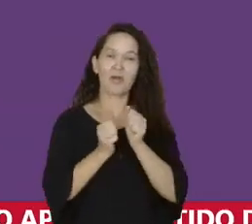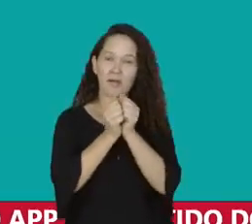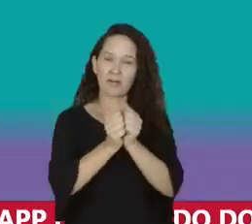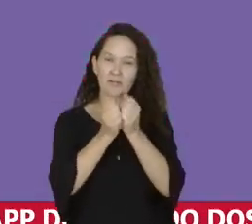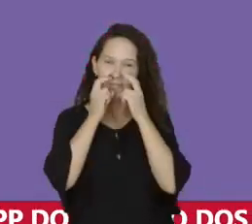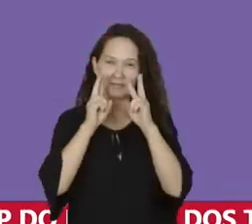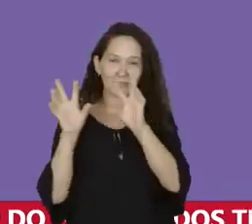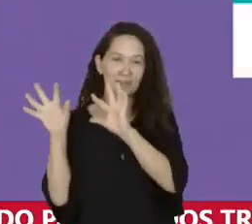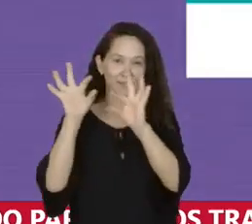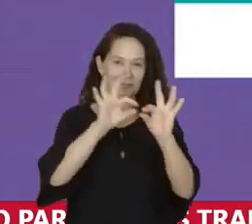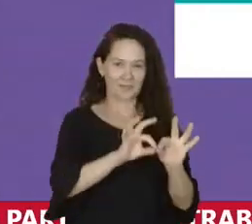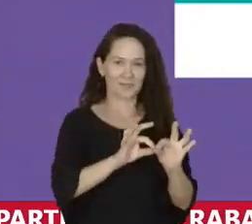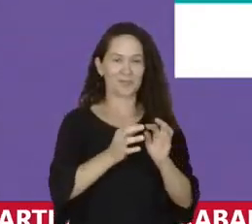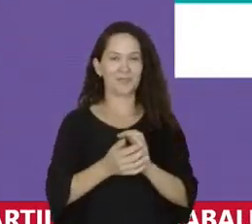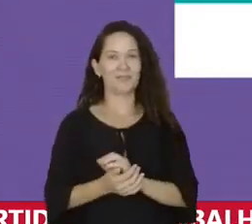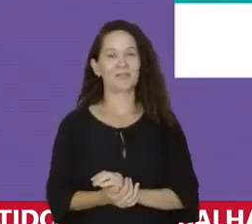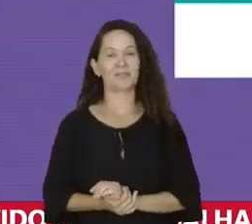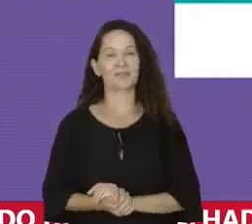Acompanhe.